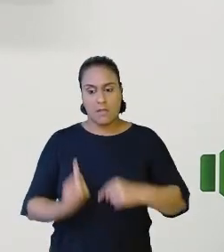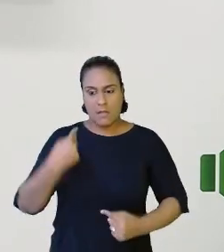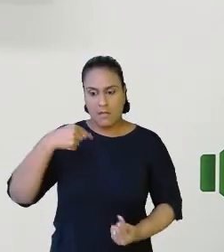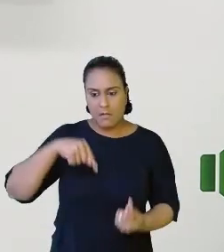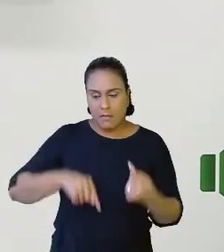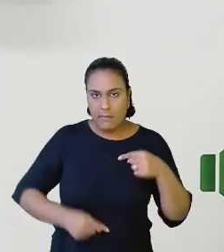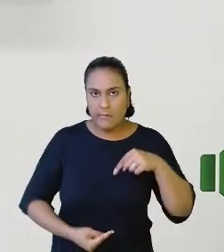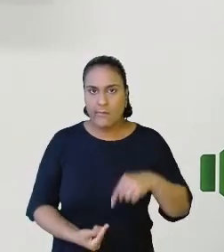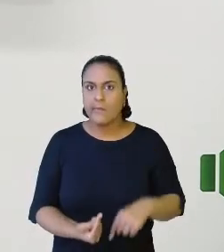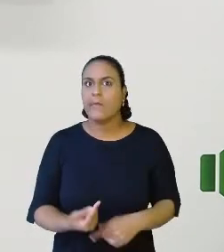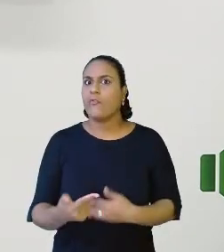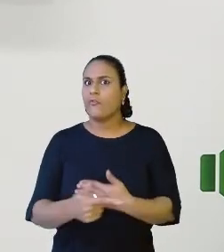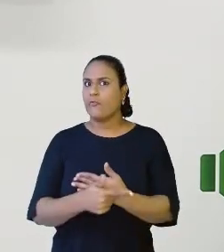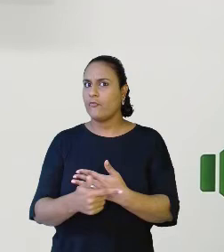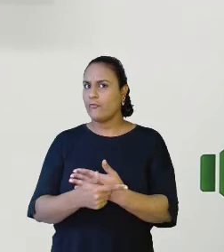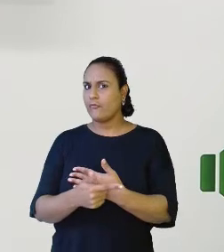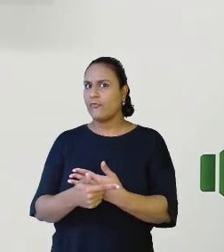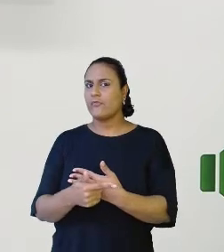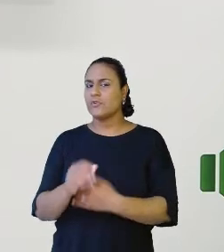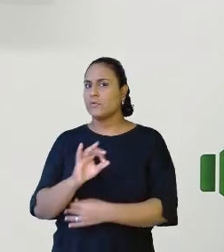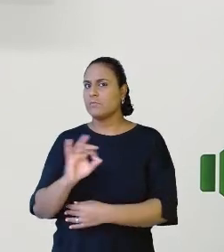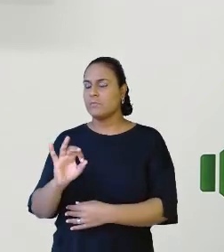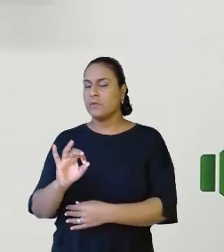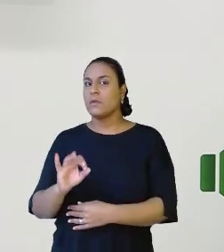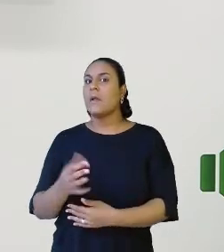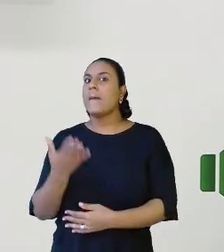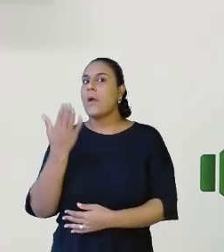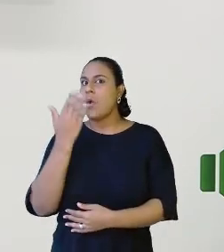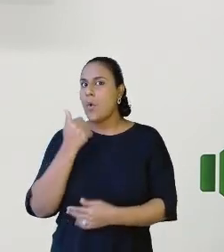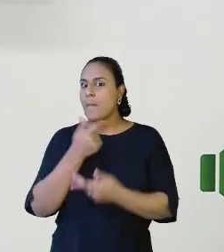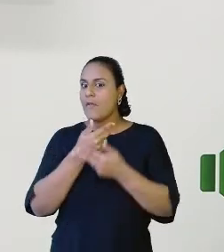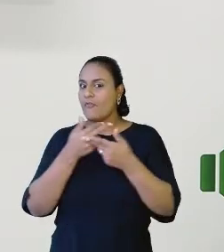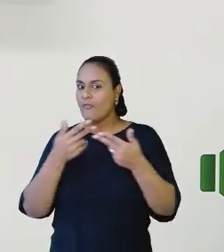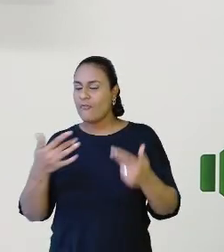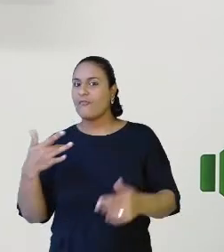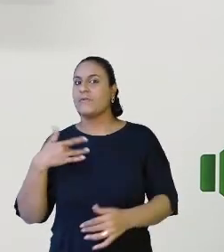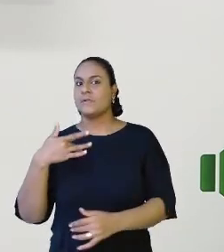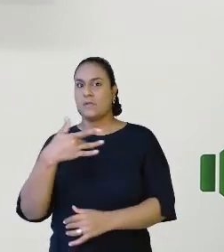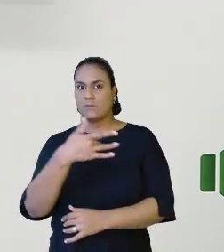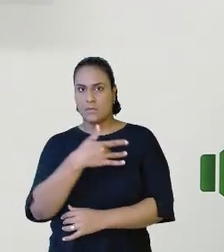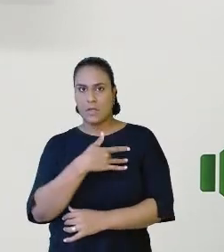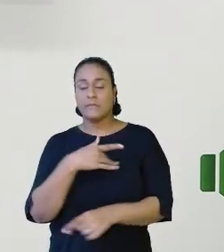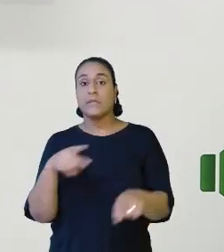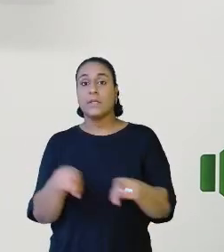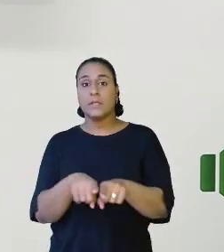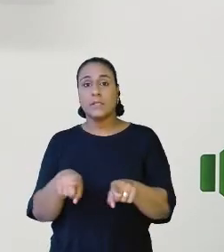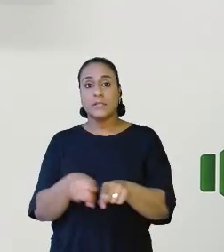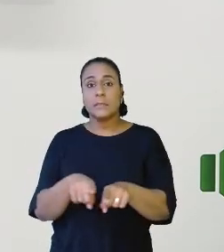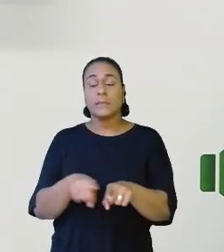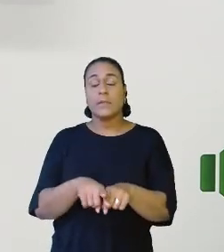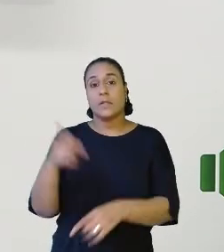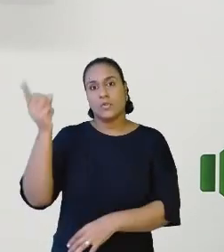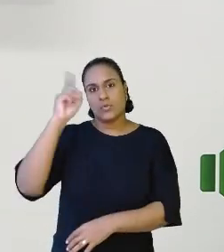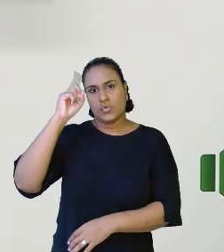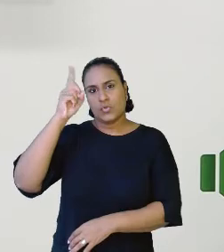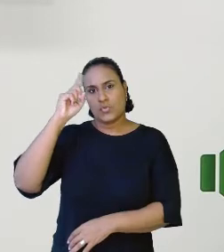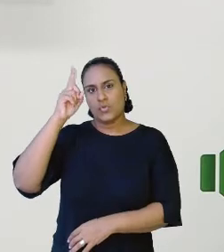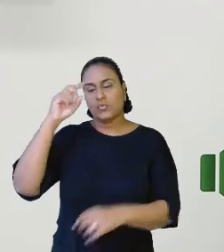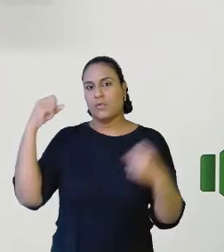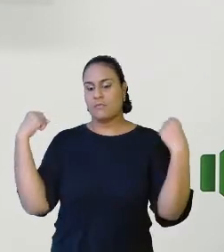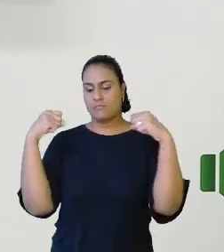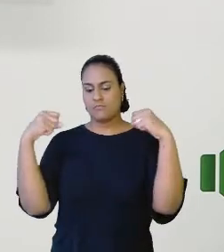esteja funcionando bem, a gente precisa se alimentar de maneira correta e precisamos desenvolver atividades